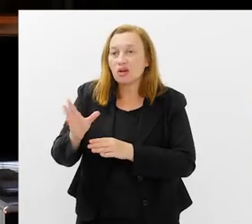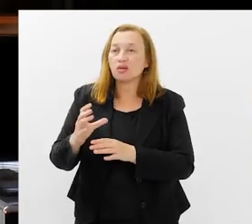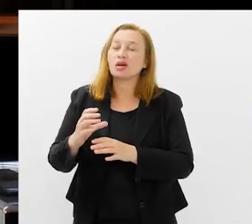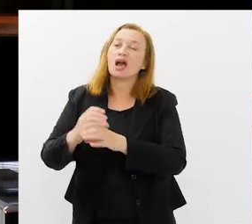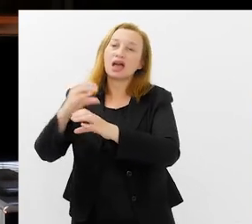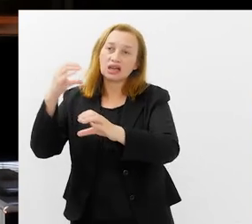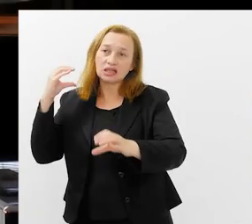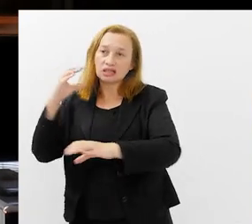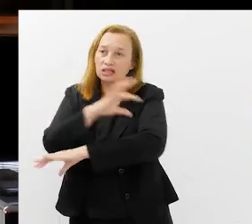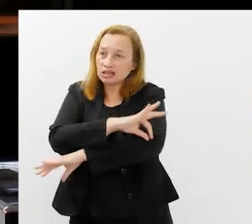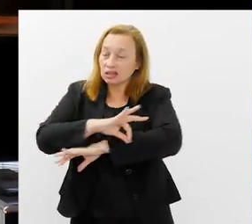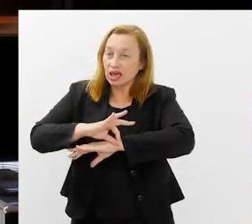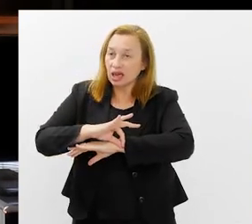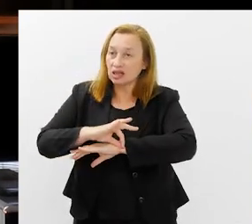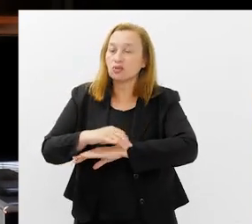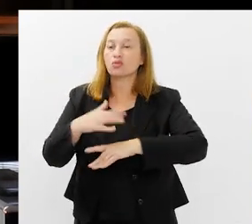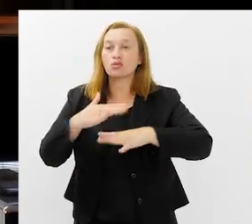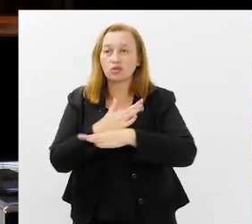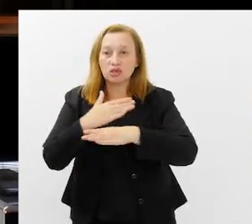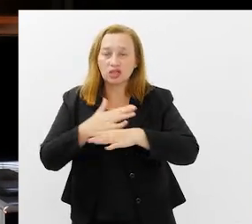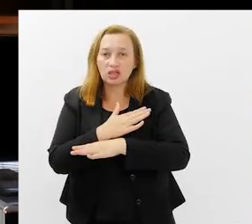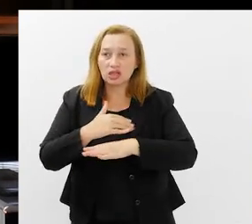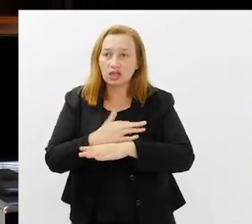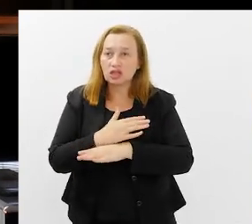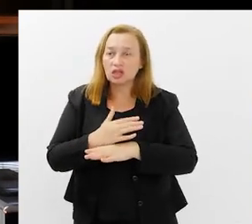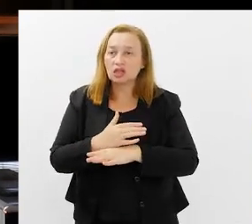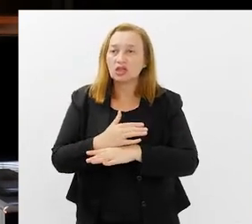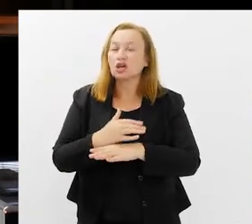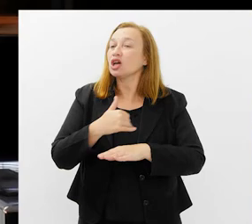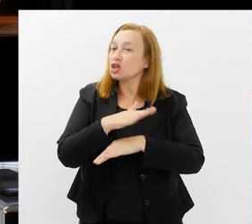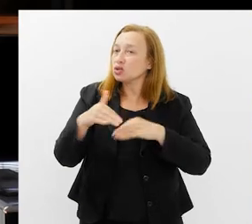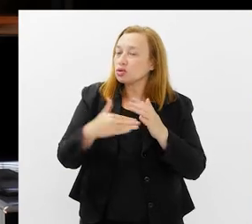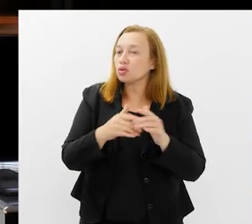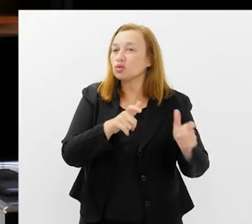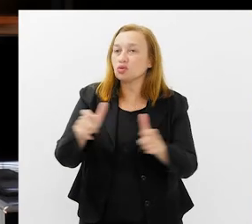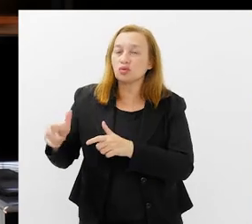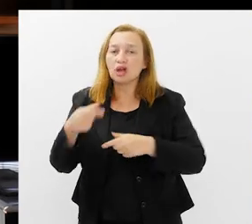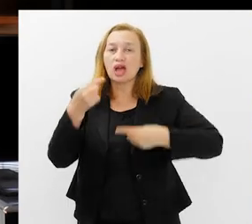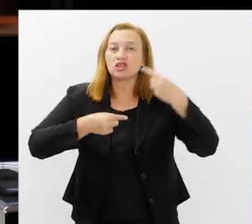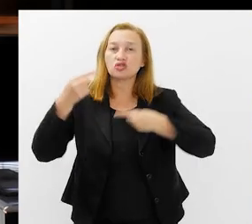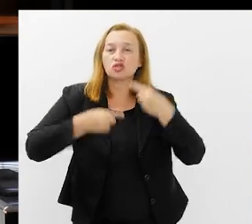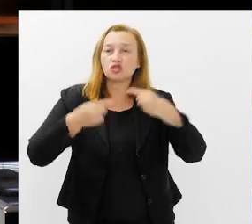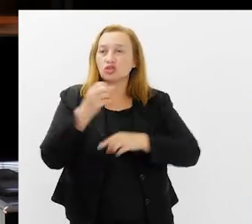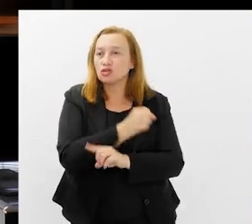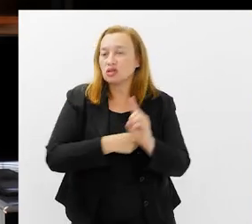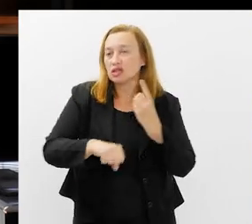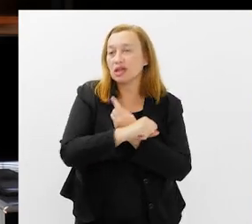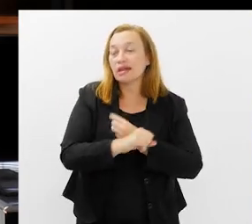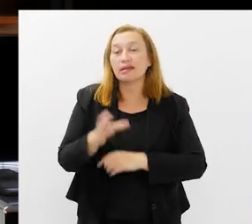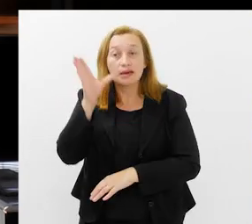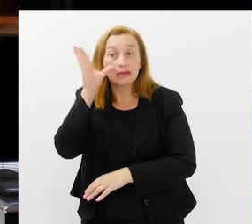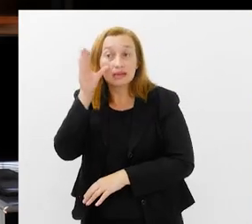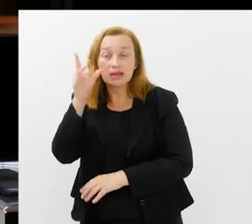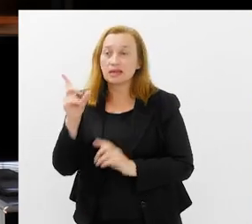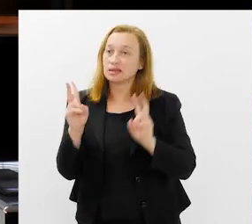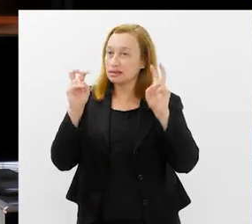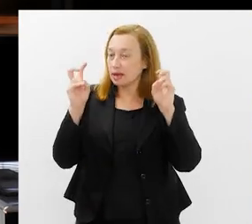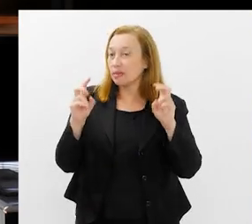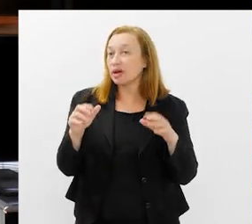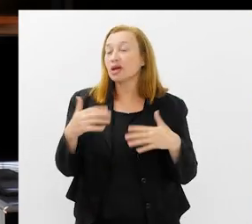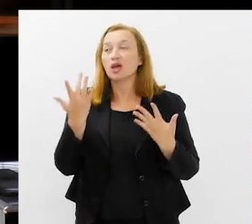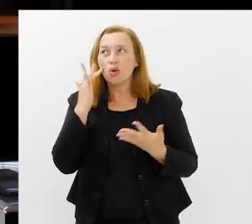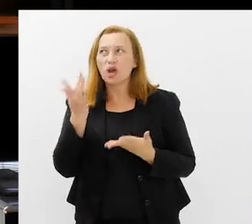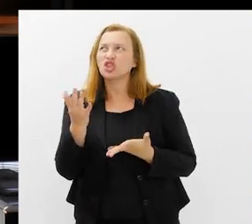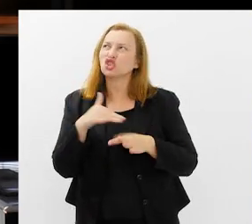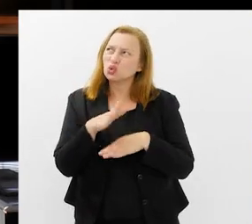Urbanistas, Conselho de Química, onde todos eles têm representação. E diuturnamente estão discutindo com a sociedade temas que são de interesse de